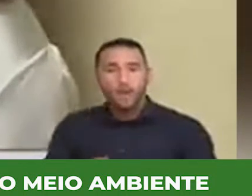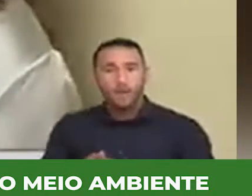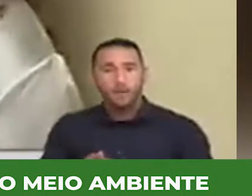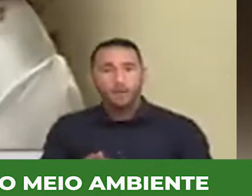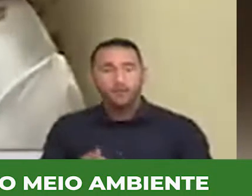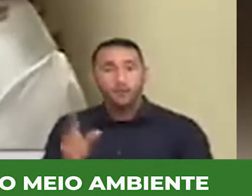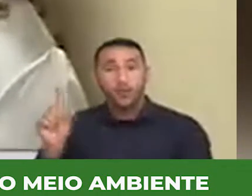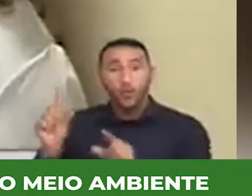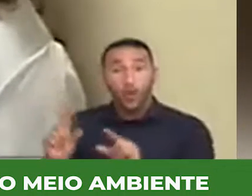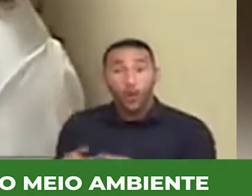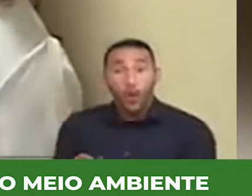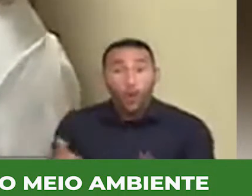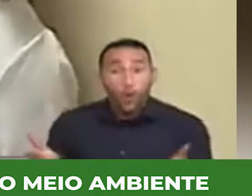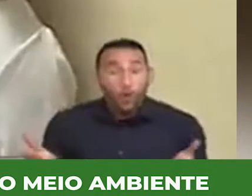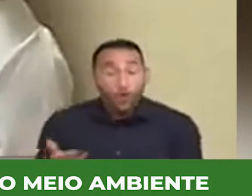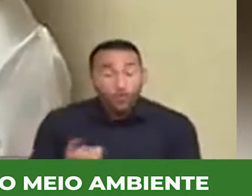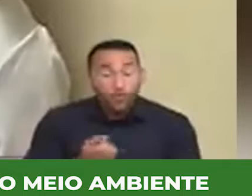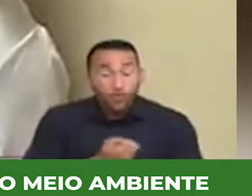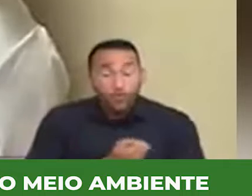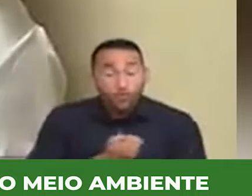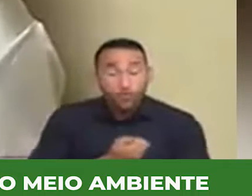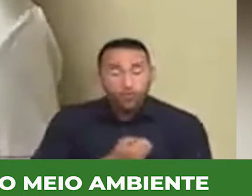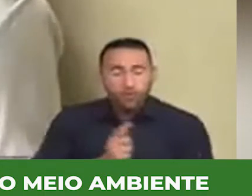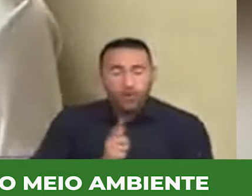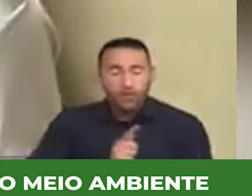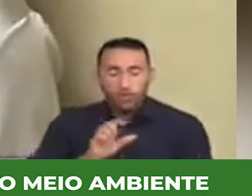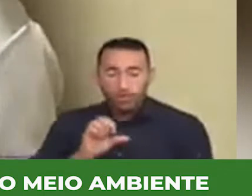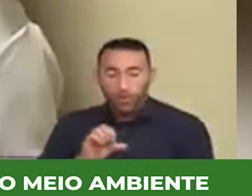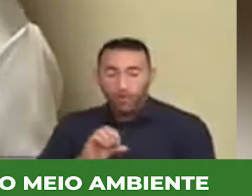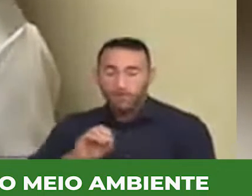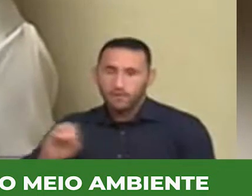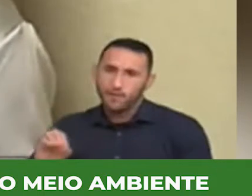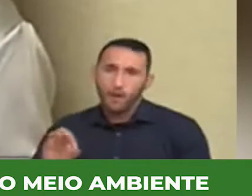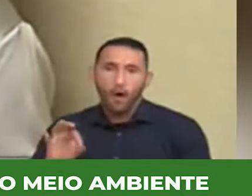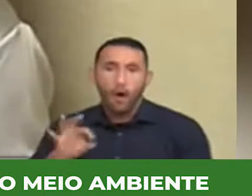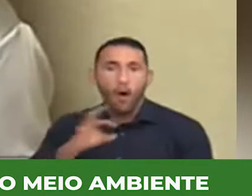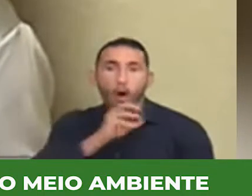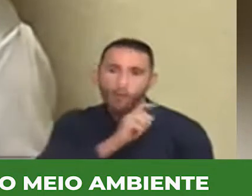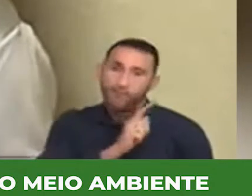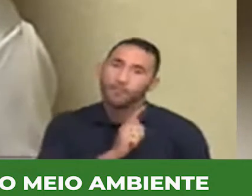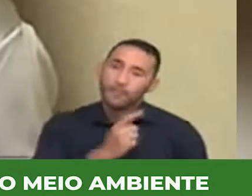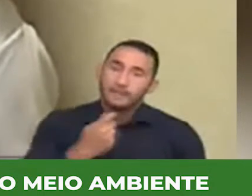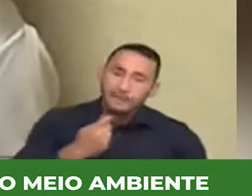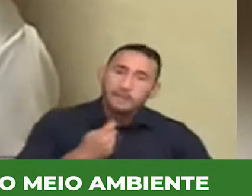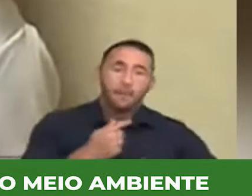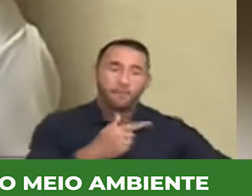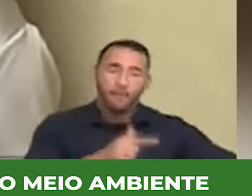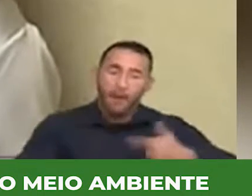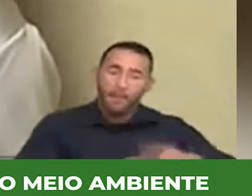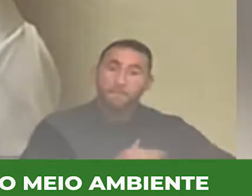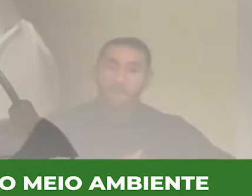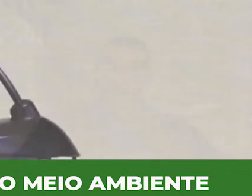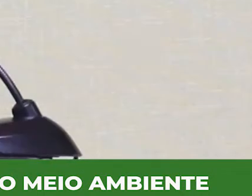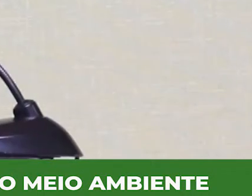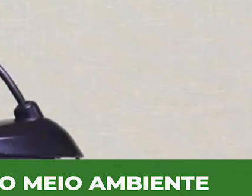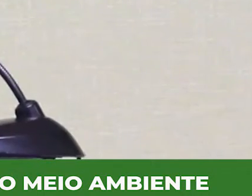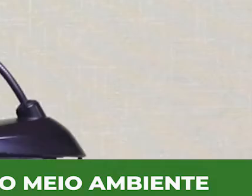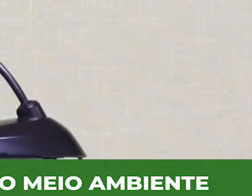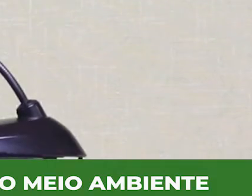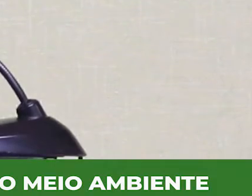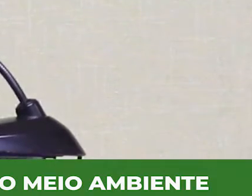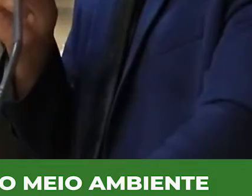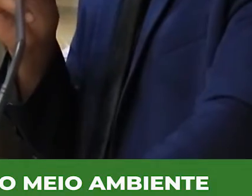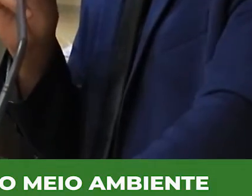Vicente que é um número bastante é a alto sem dúvida mas com certeza bastante equilibrado os